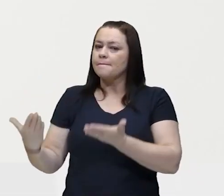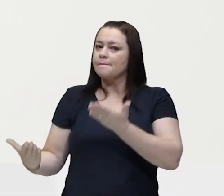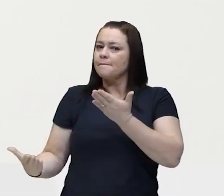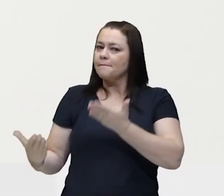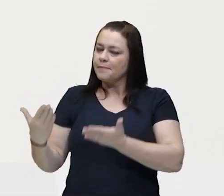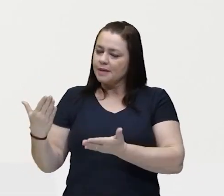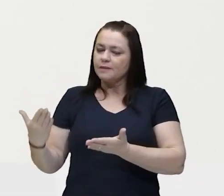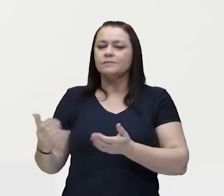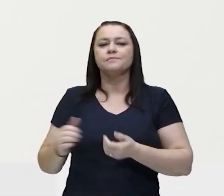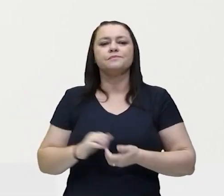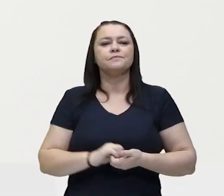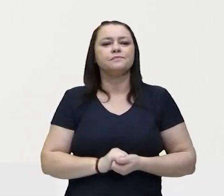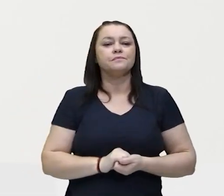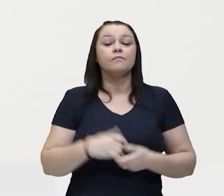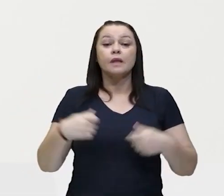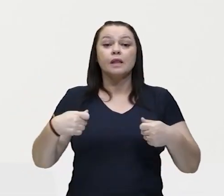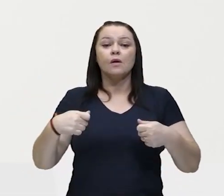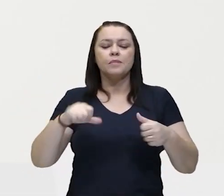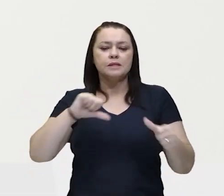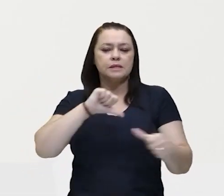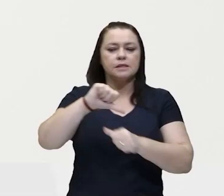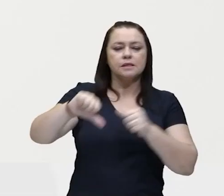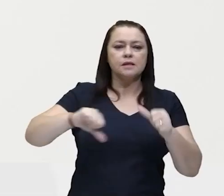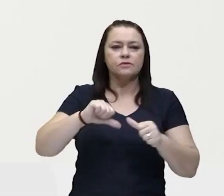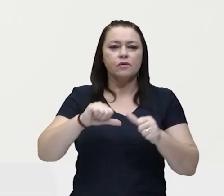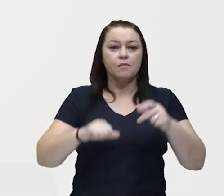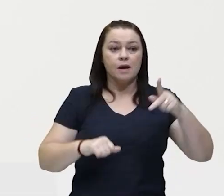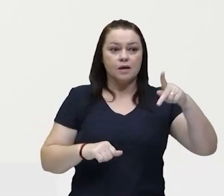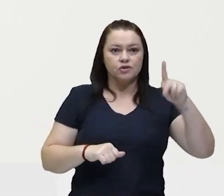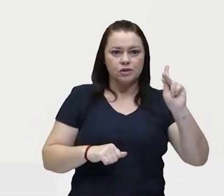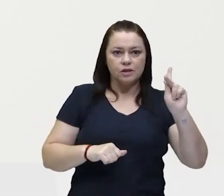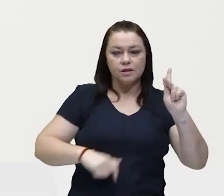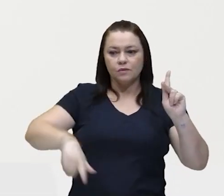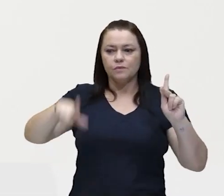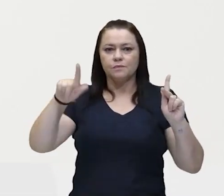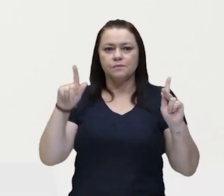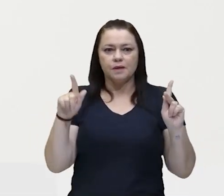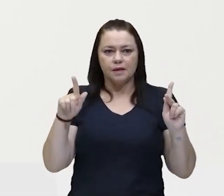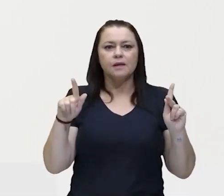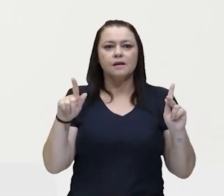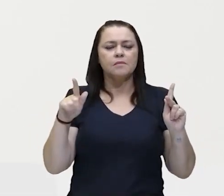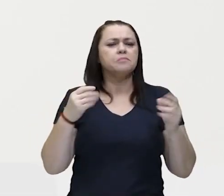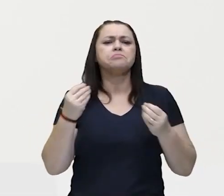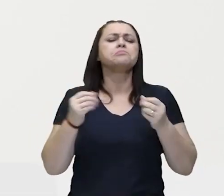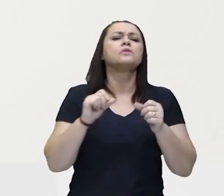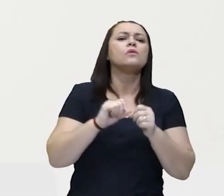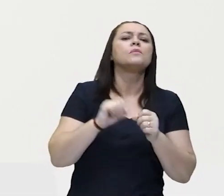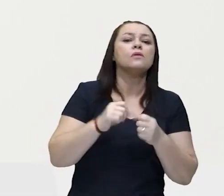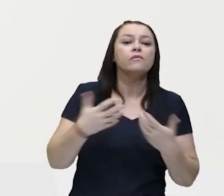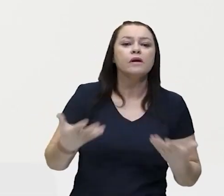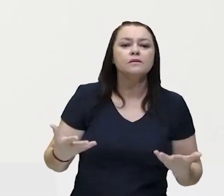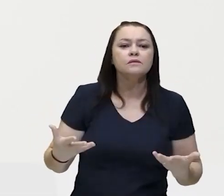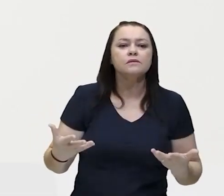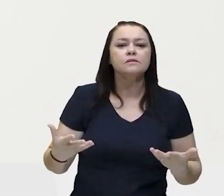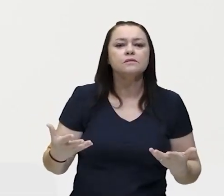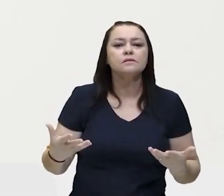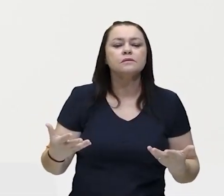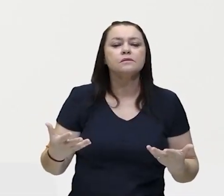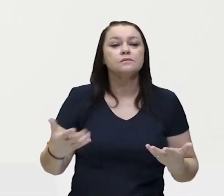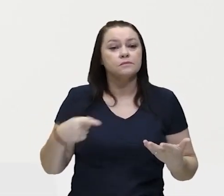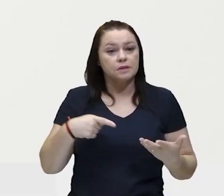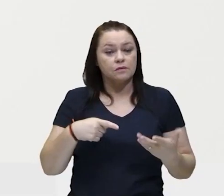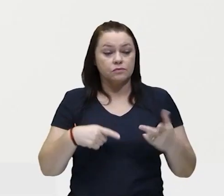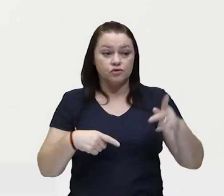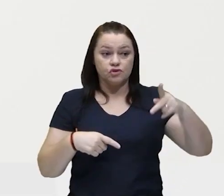transformar de quilos para gramas. Como é que eu faço isso? De quilograma